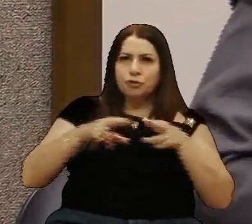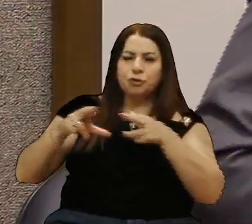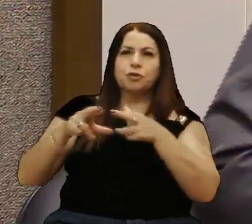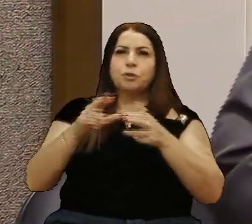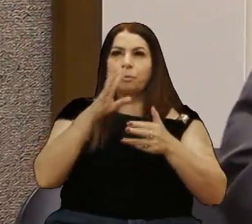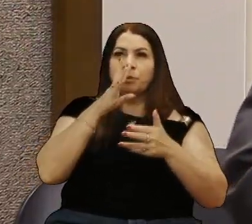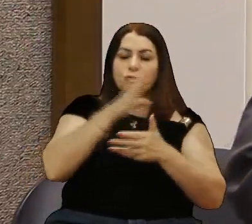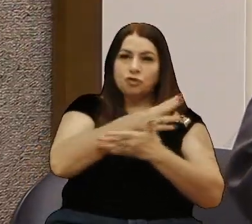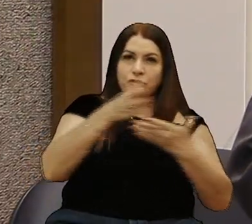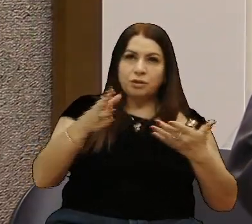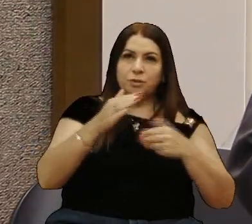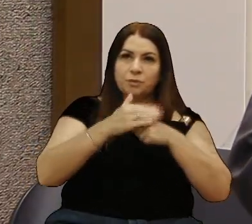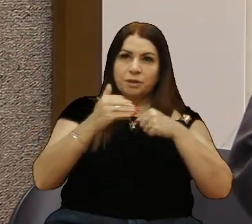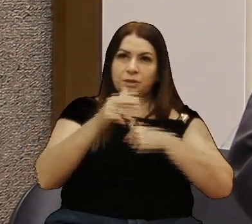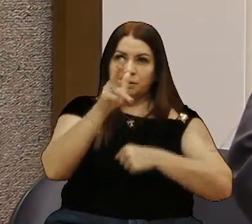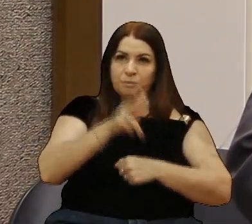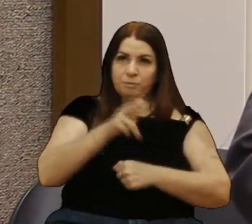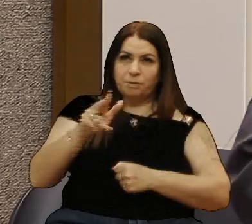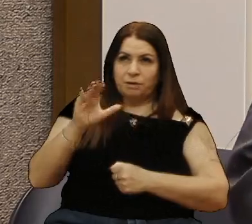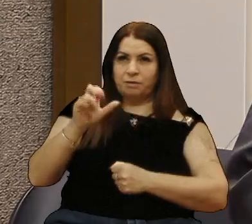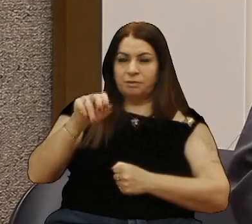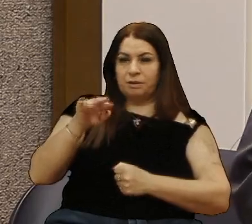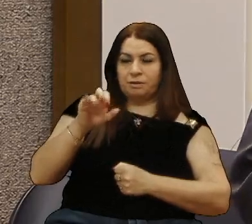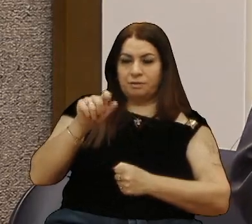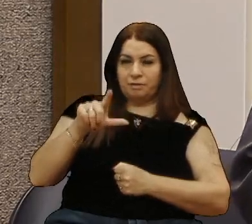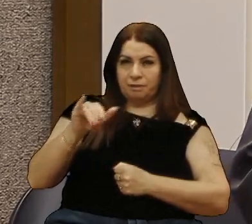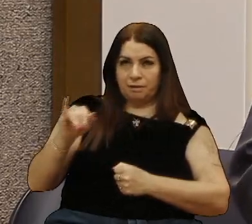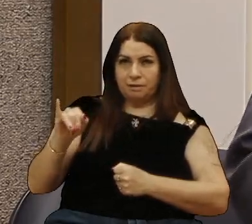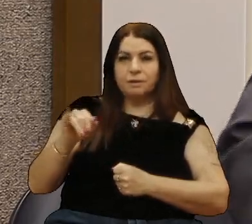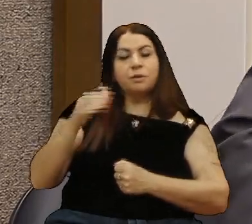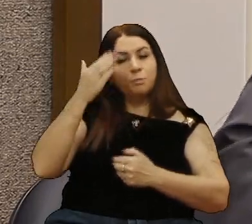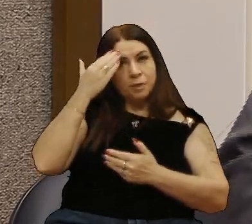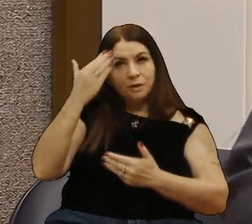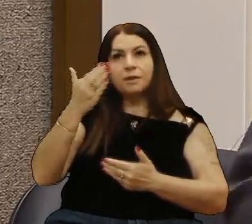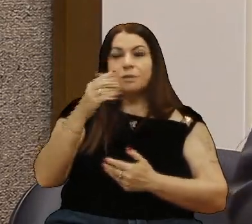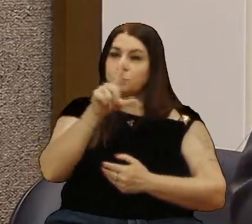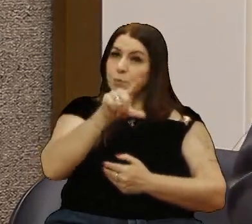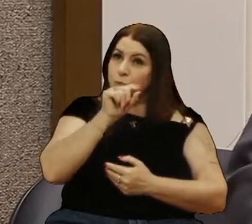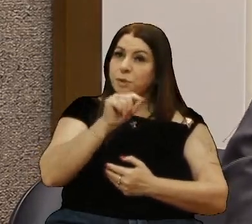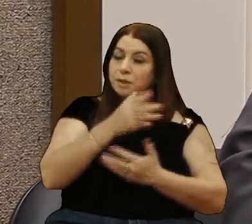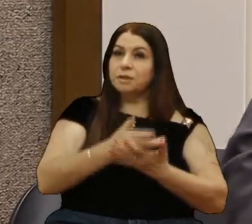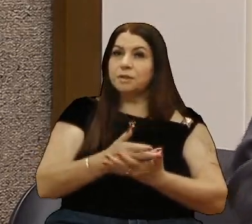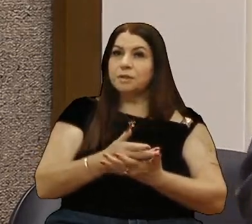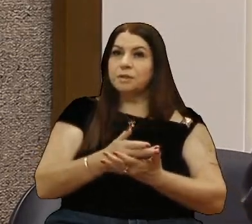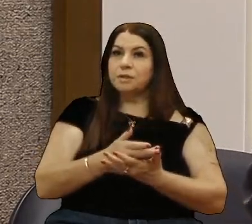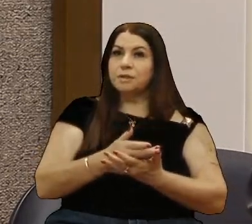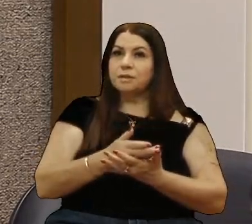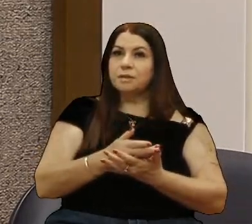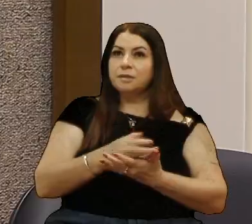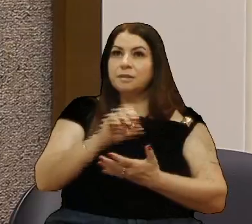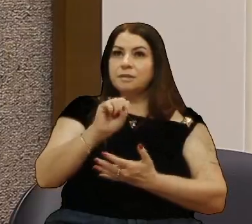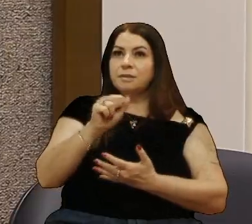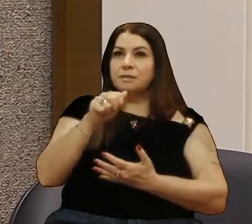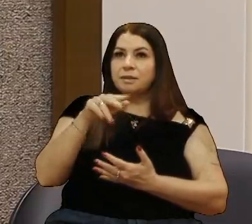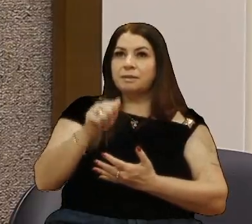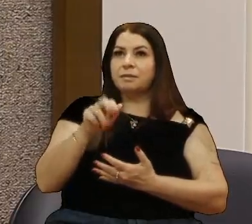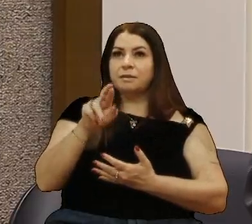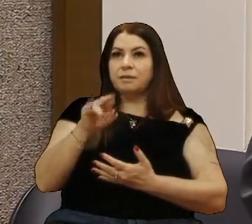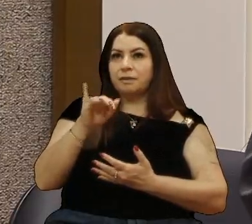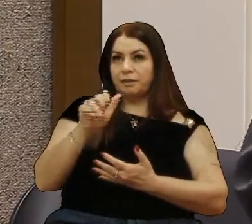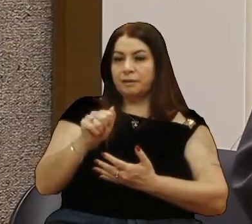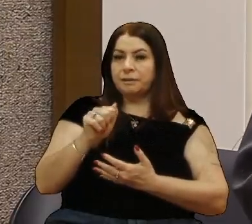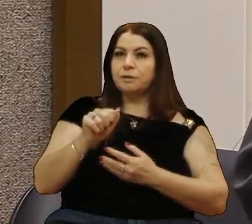prestigiando nosso querido padre Cantelli. Obrigado por escolher Santa Rita de Cássia,